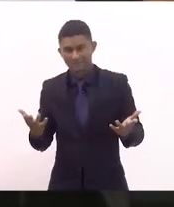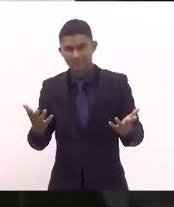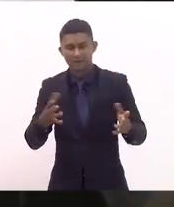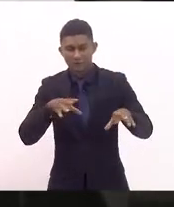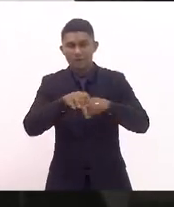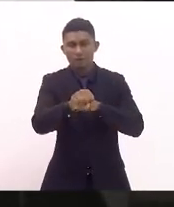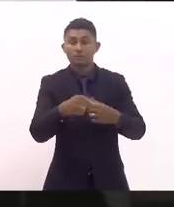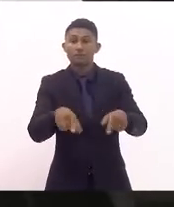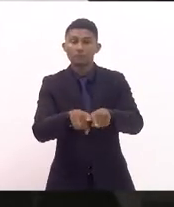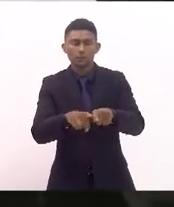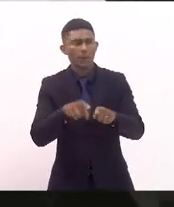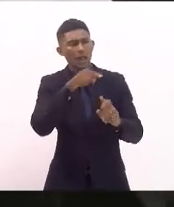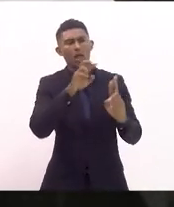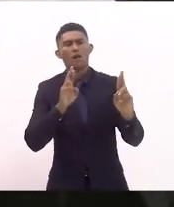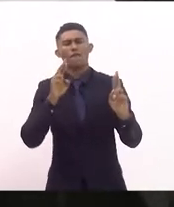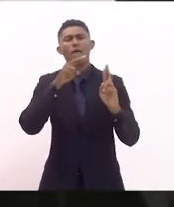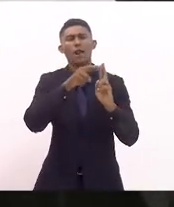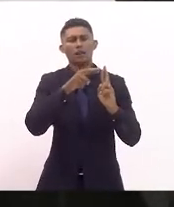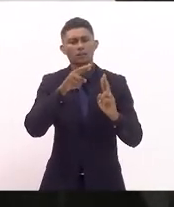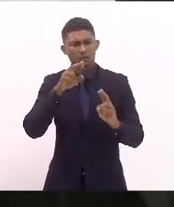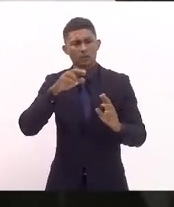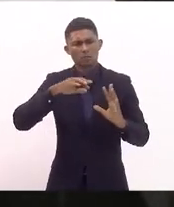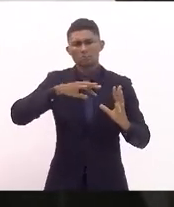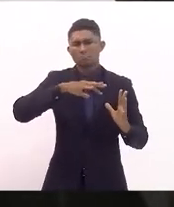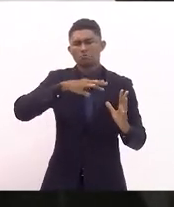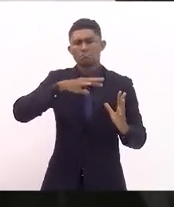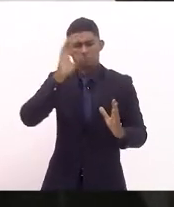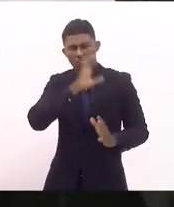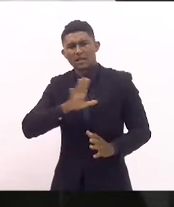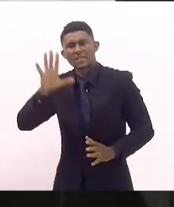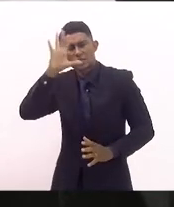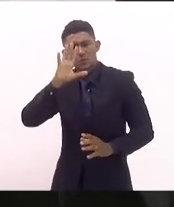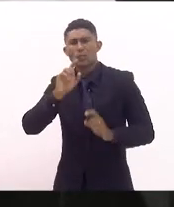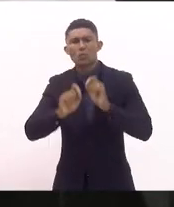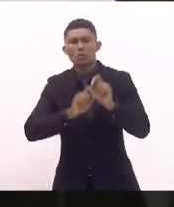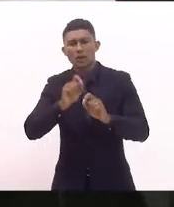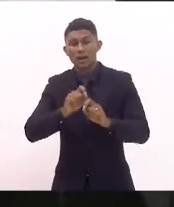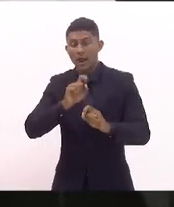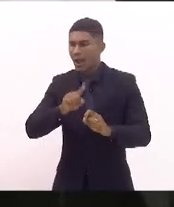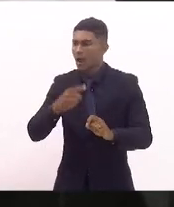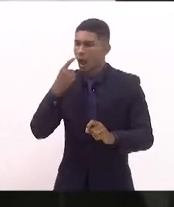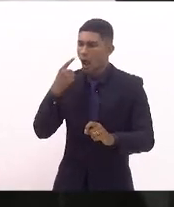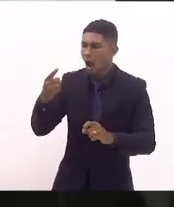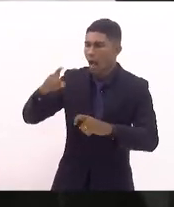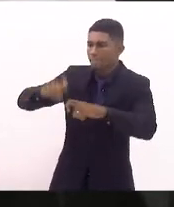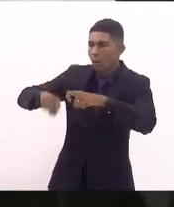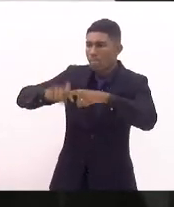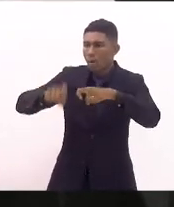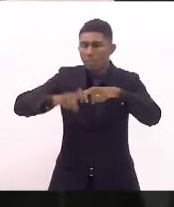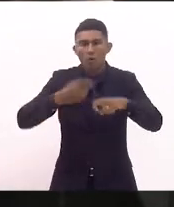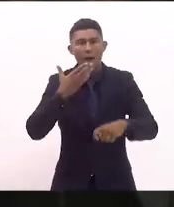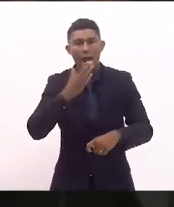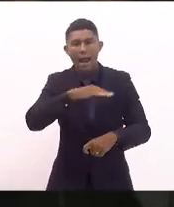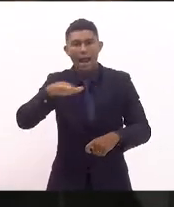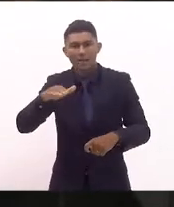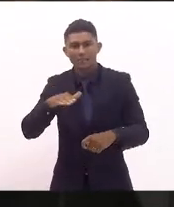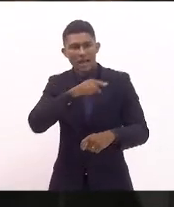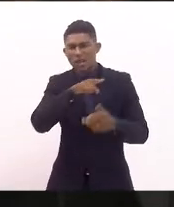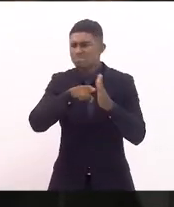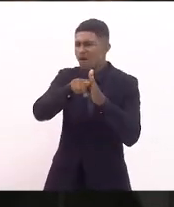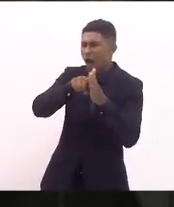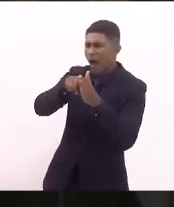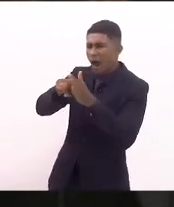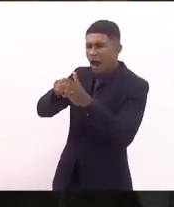nacional no combate ao abuso e à exploração sexual de crianças e adolescentes, tendo coordenado